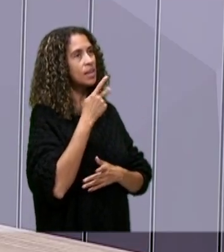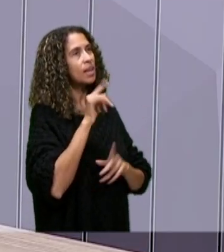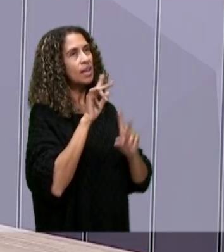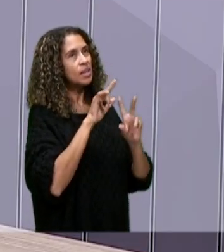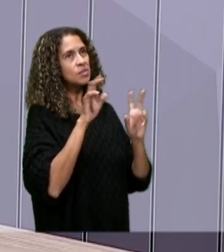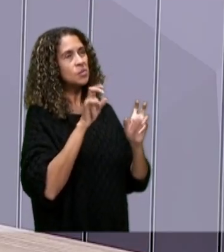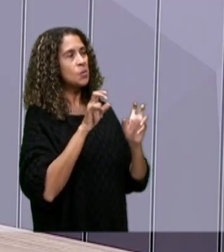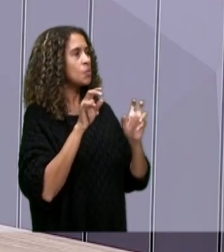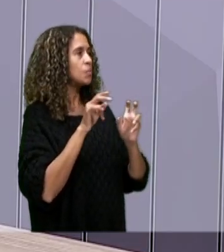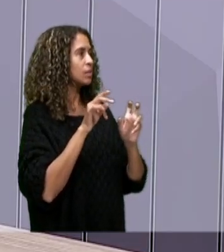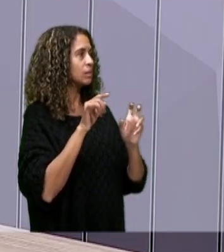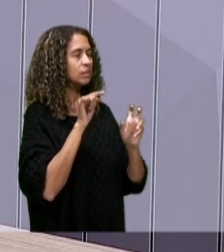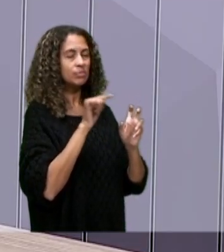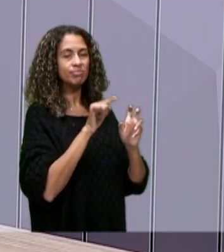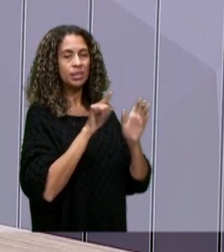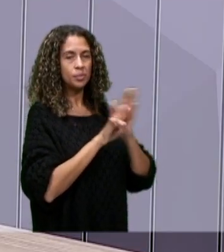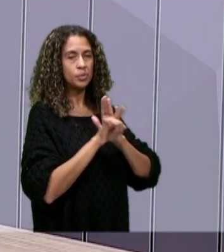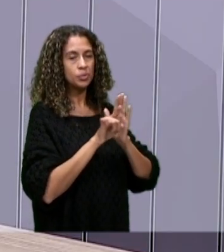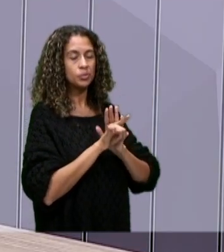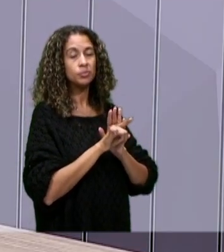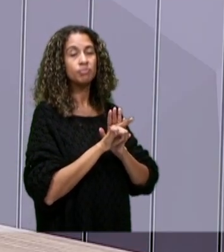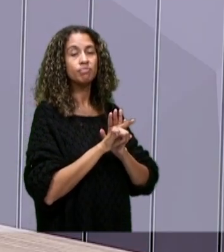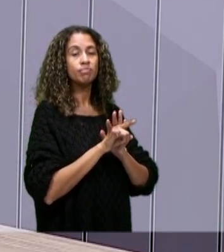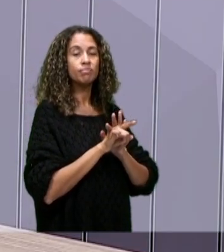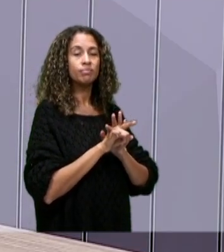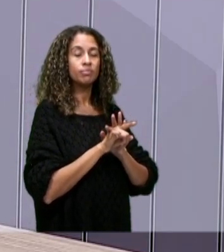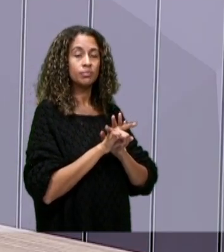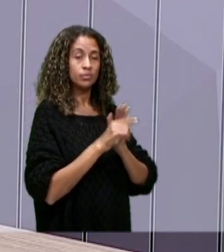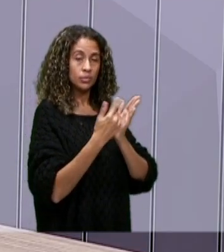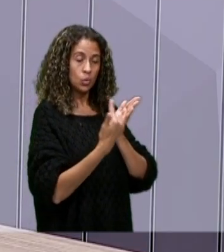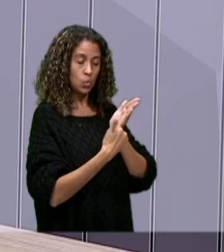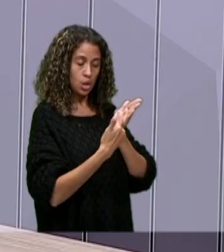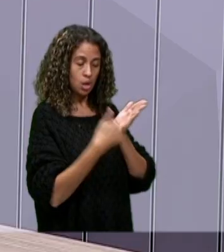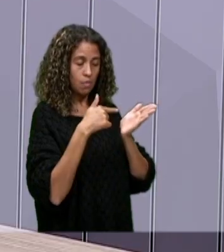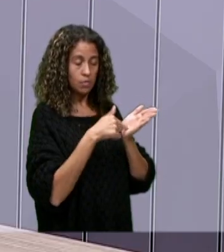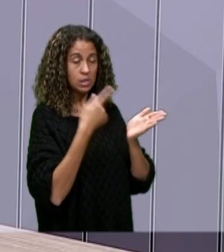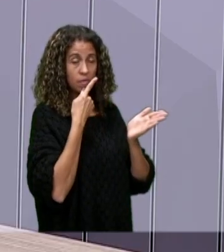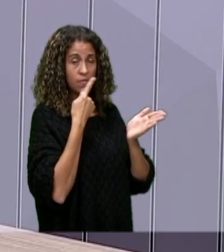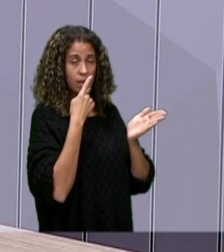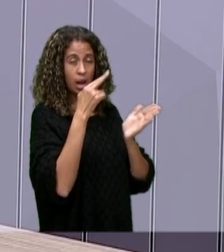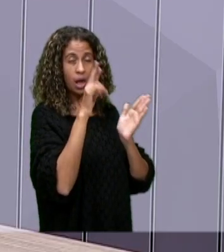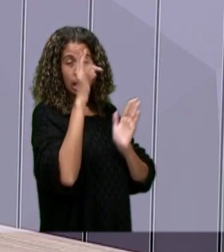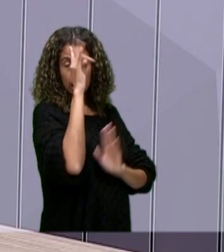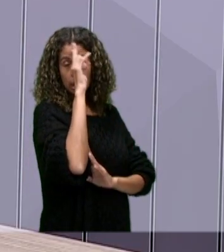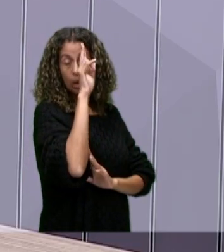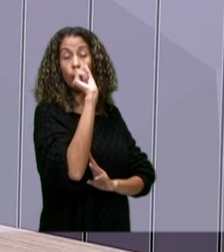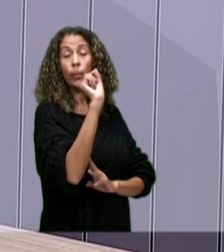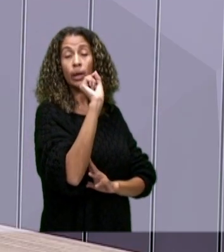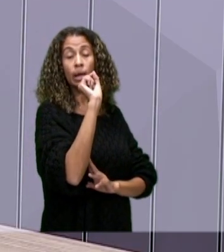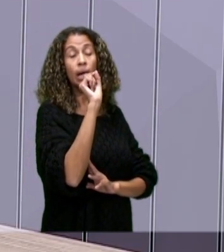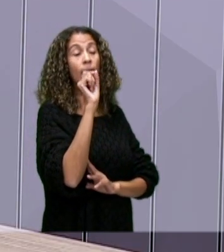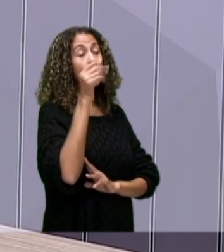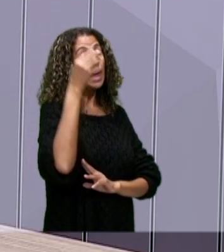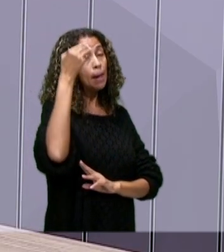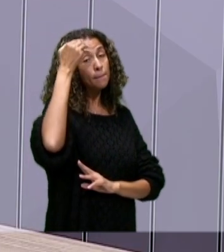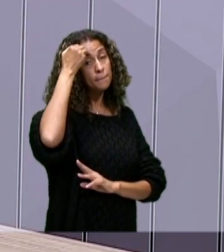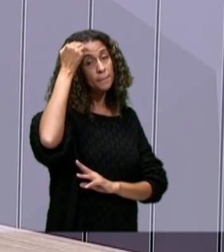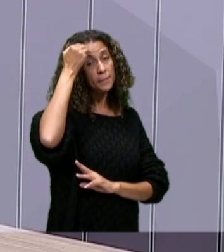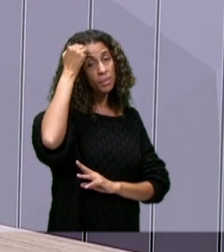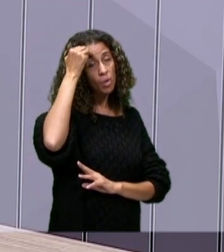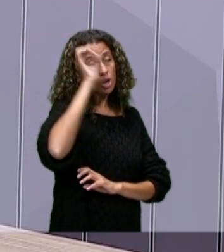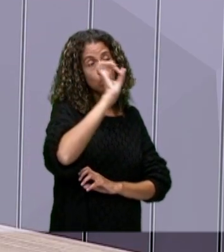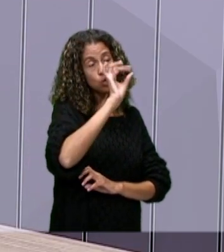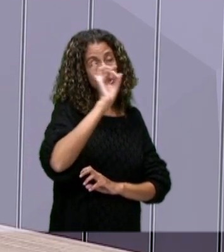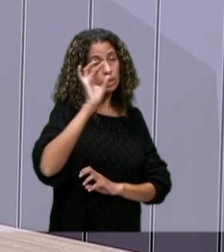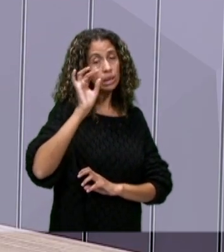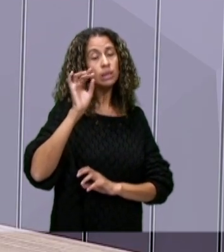essa temática, né? Muito do que é relatado são lembranças dos personagens de fatos